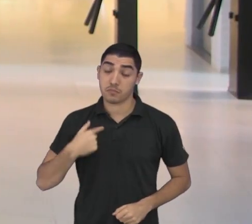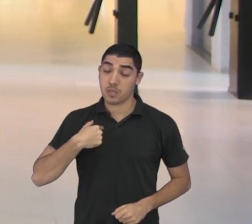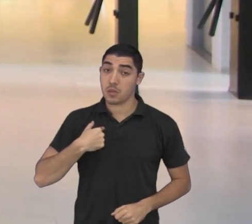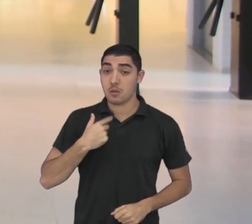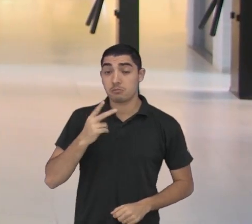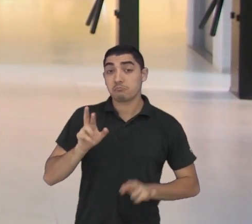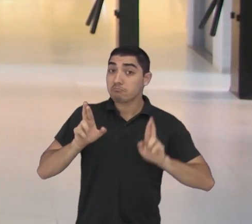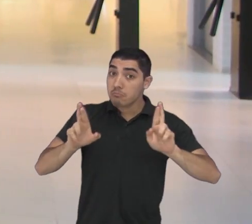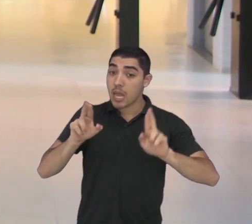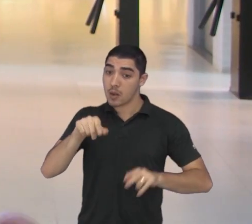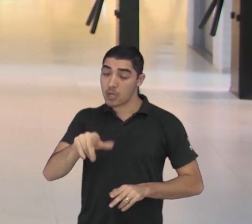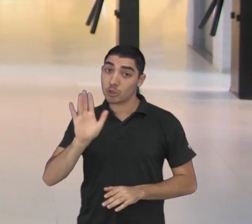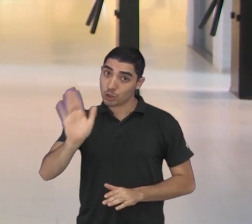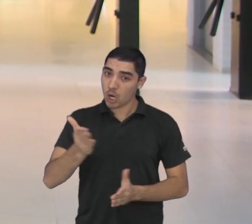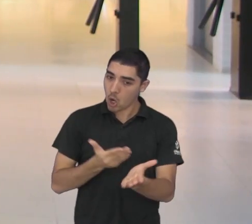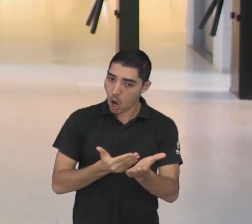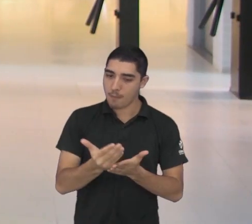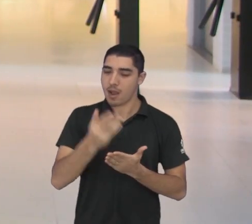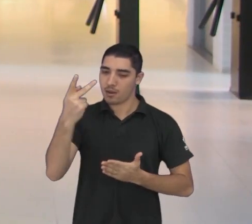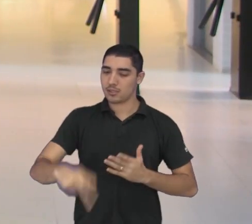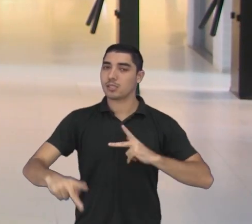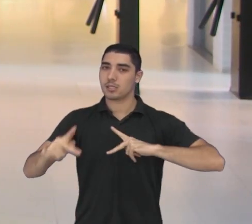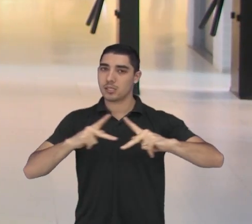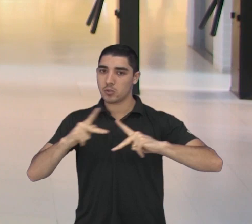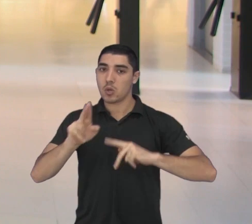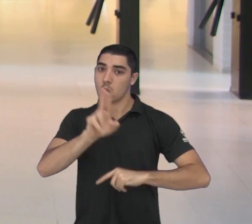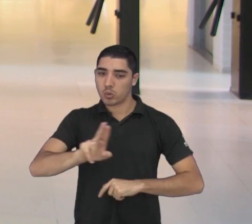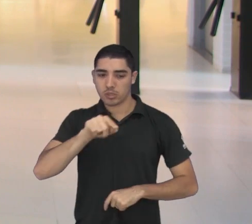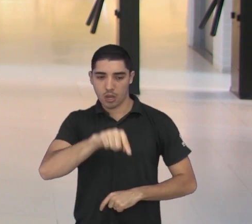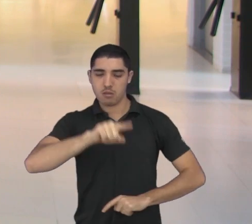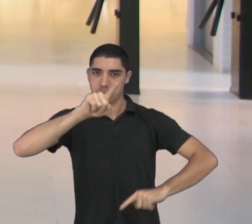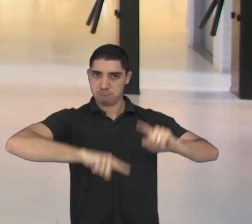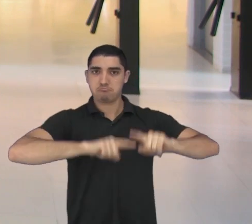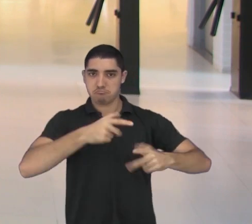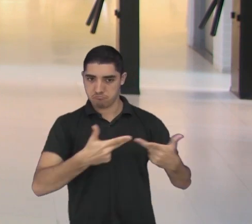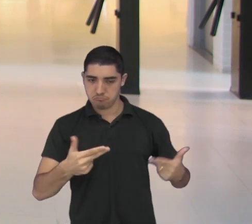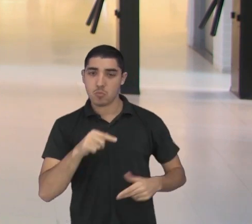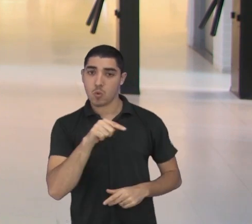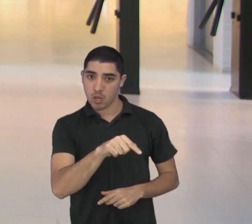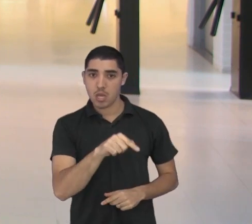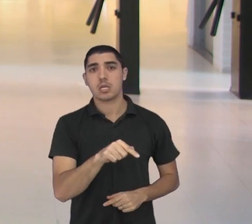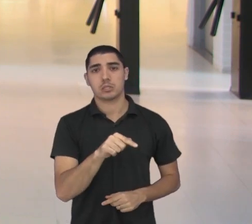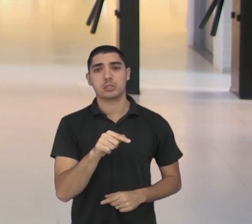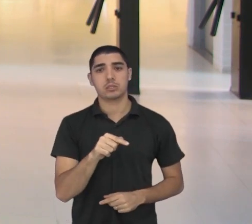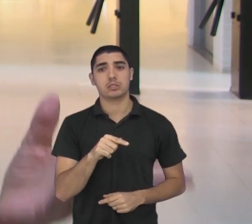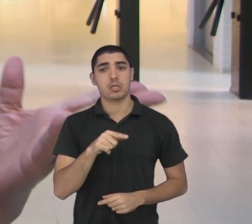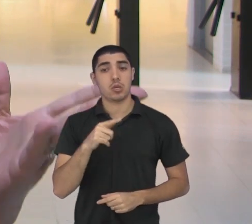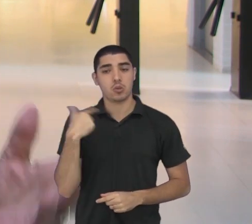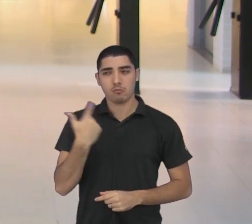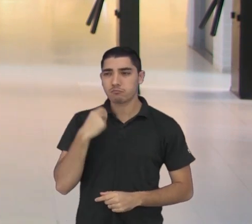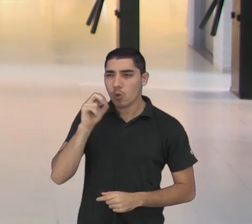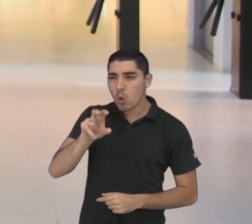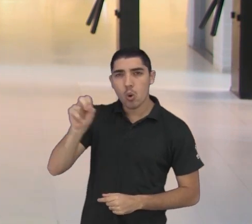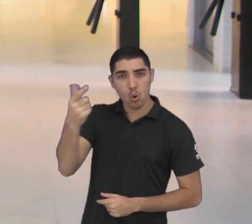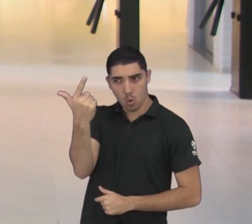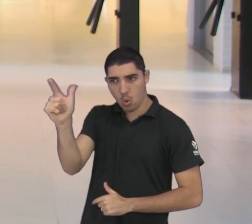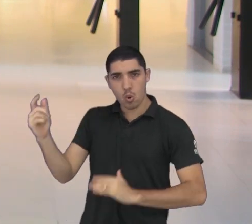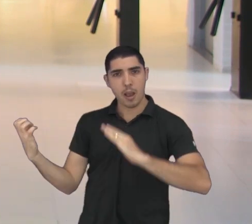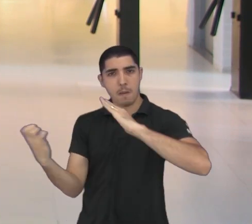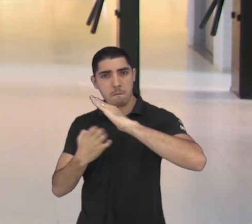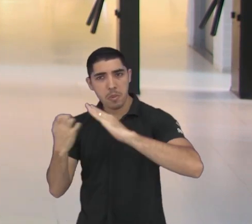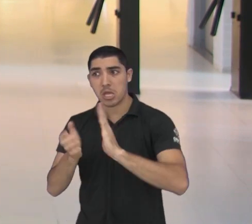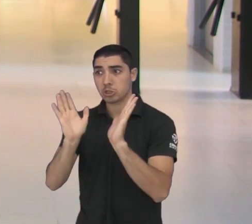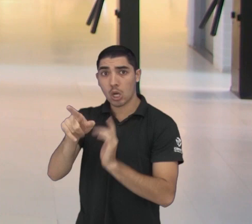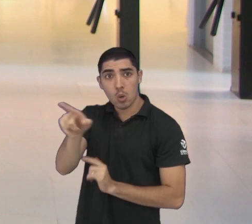que esse produto seja incorporado pelo município, né? Acho que é um produto que nós estamos vendo com